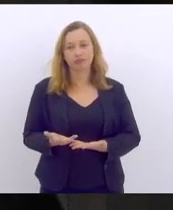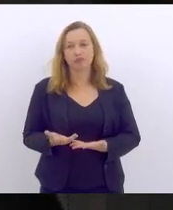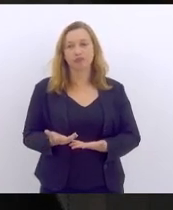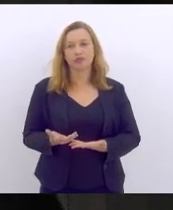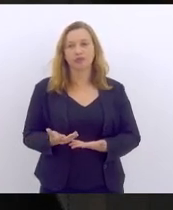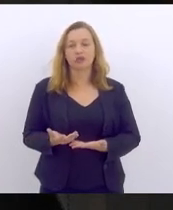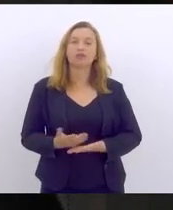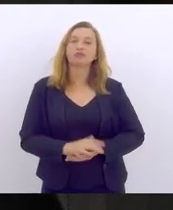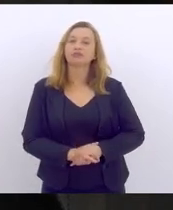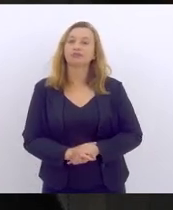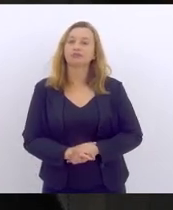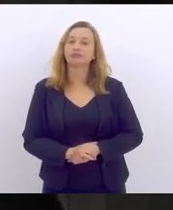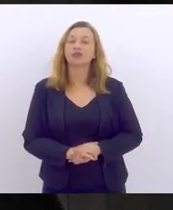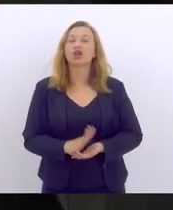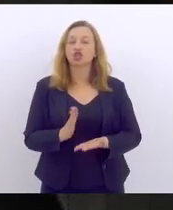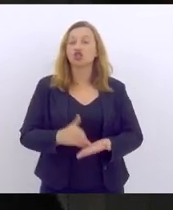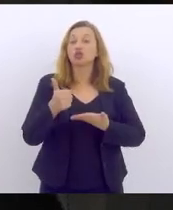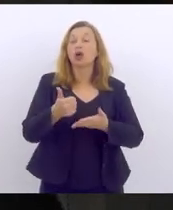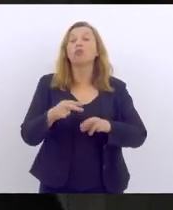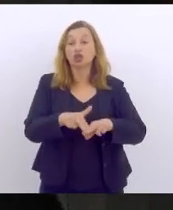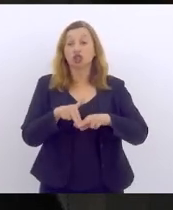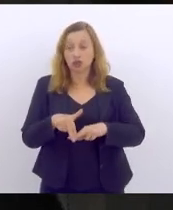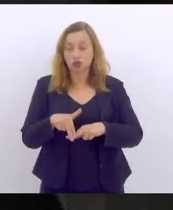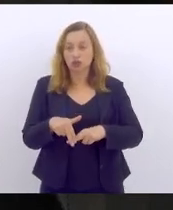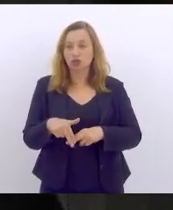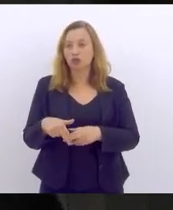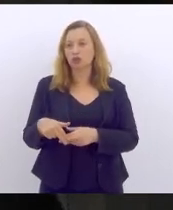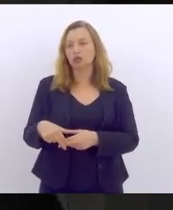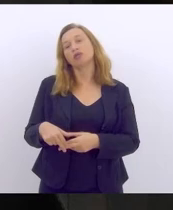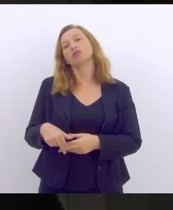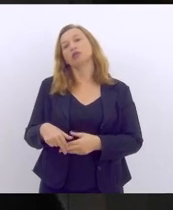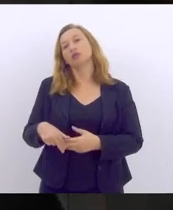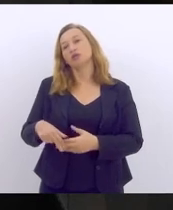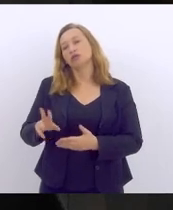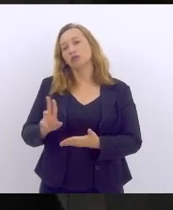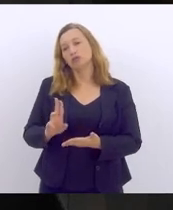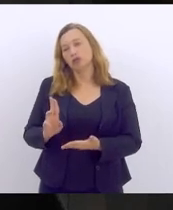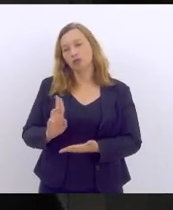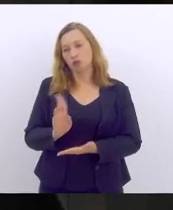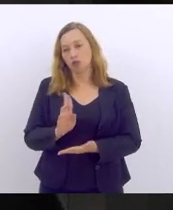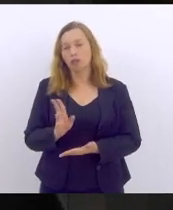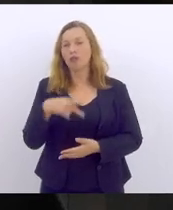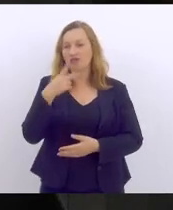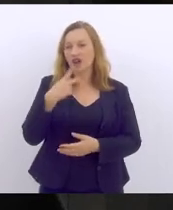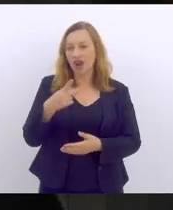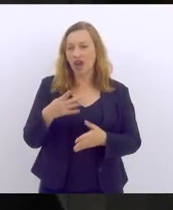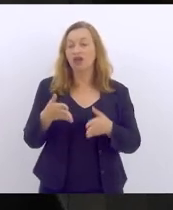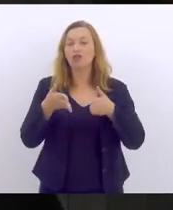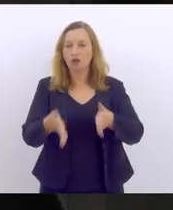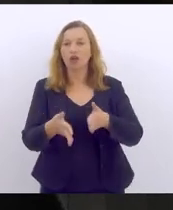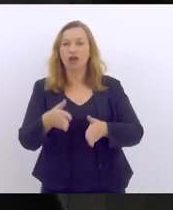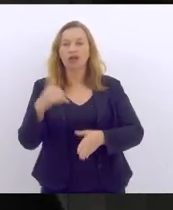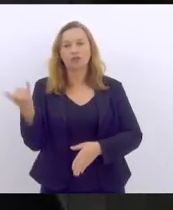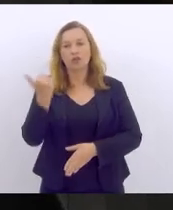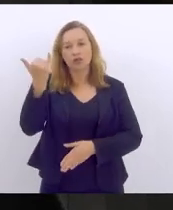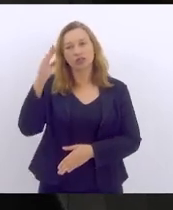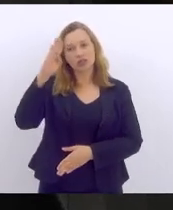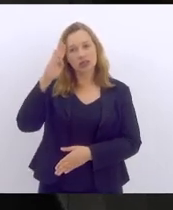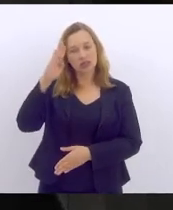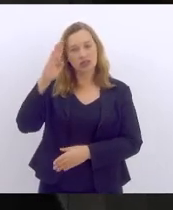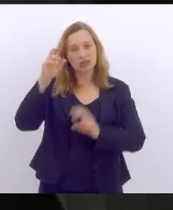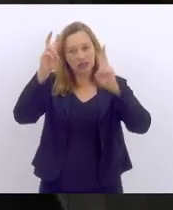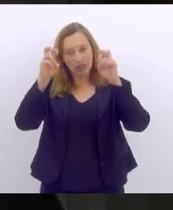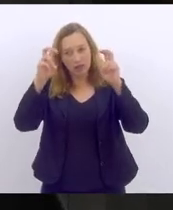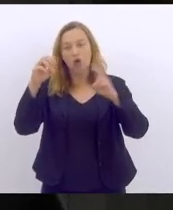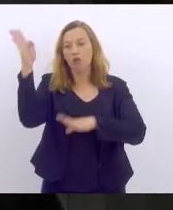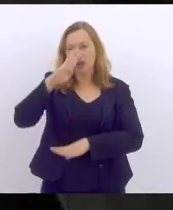padrões em padrões dignos por isso eu me escrevi aqui para falar da centralidade desse tema o Brasil e o Rio de